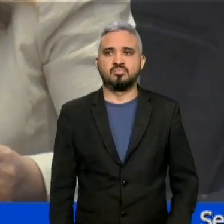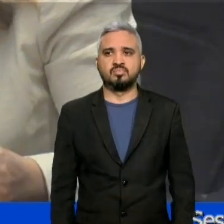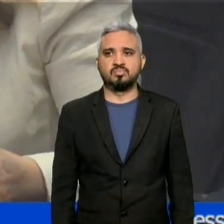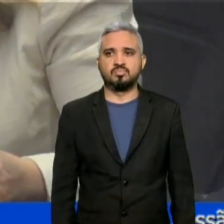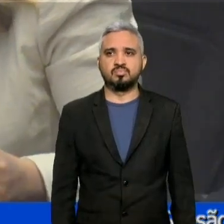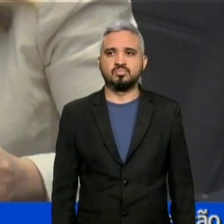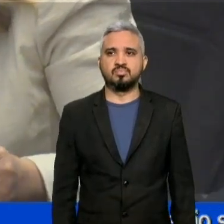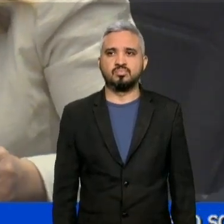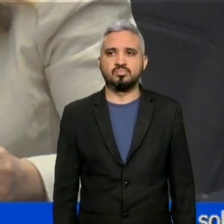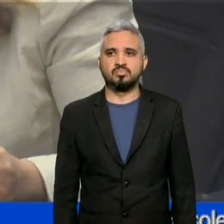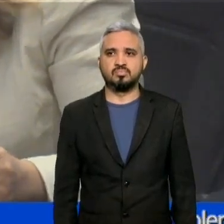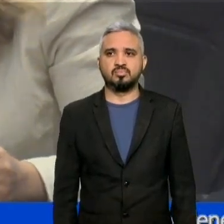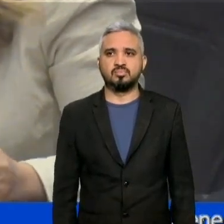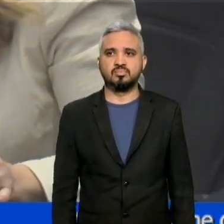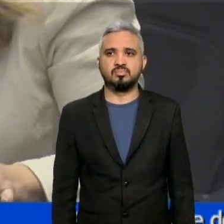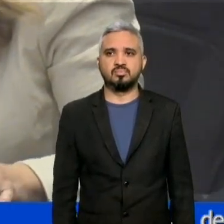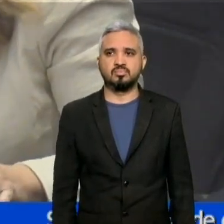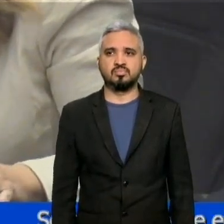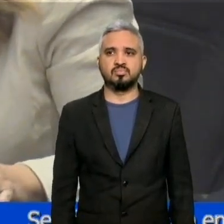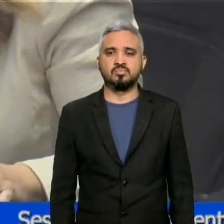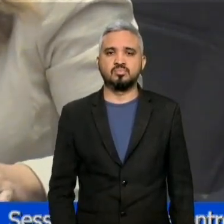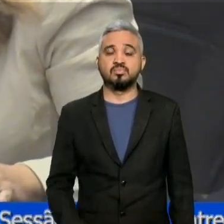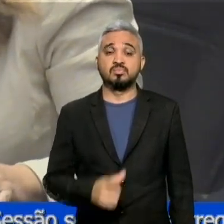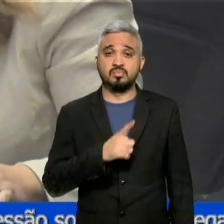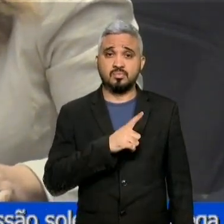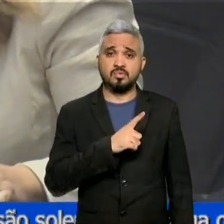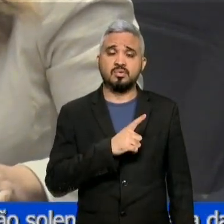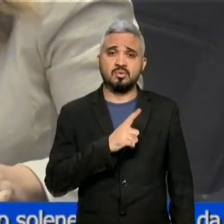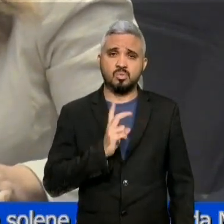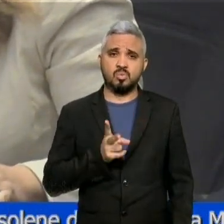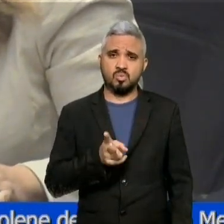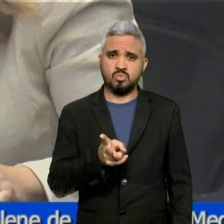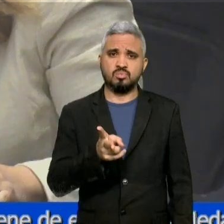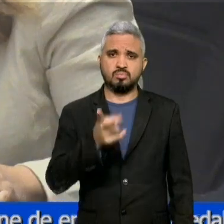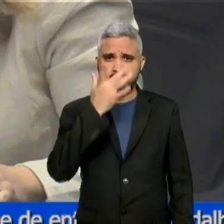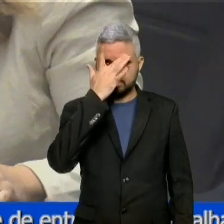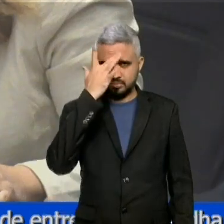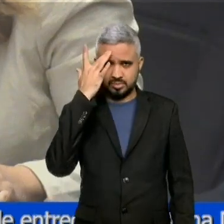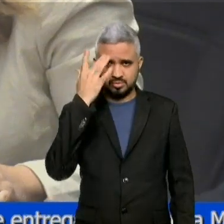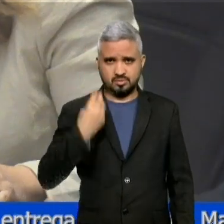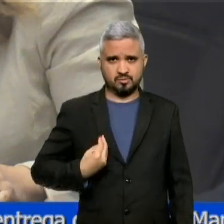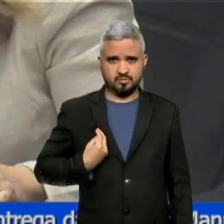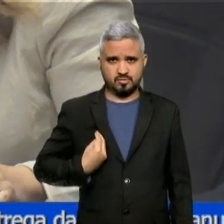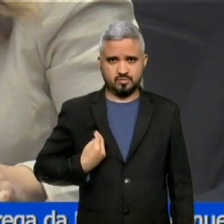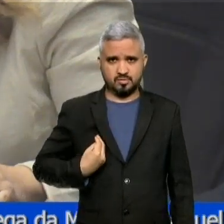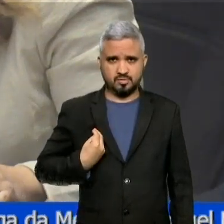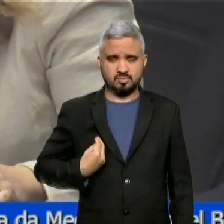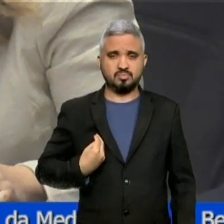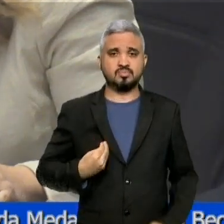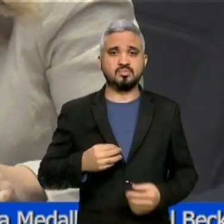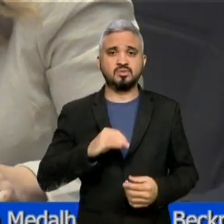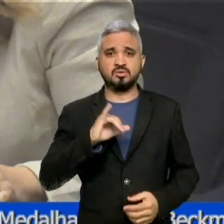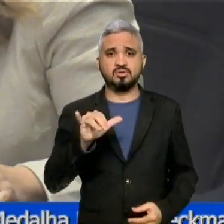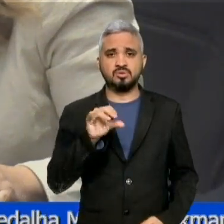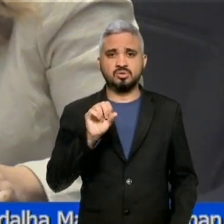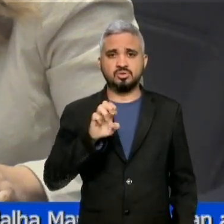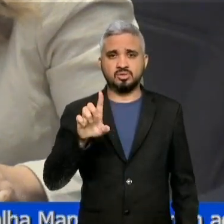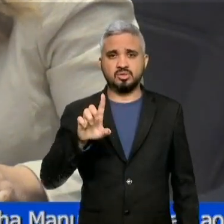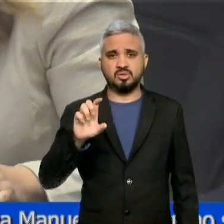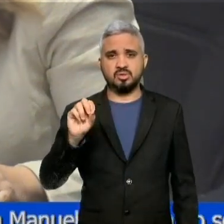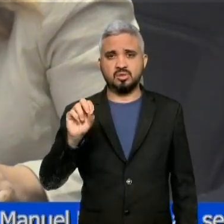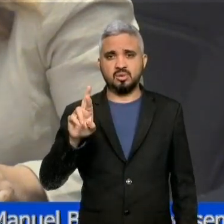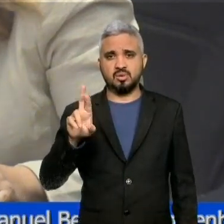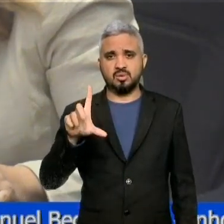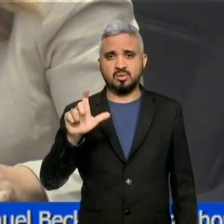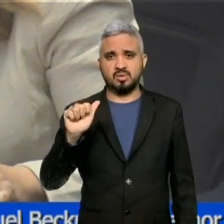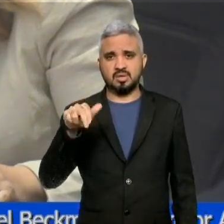Continuando os registros das presenças e agradecendo, quero registrar o seu Zé Orlando, ex-deputado estadual,